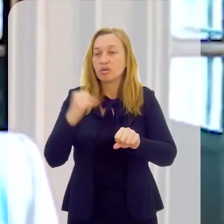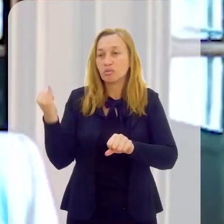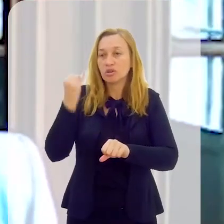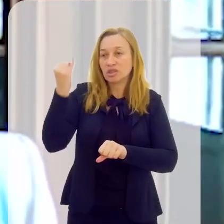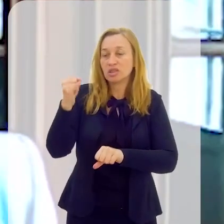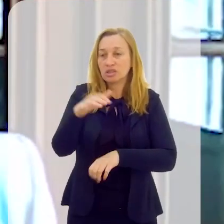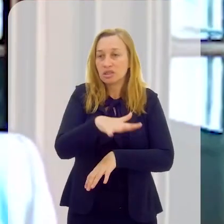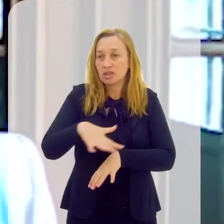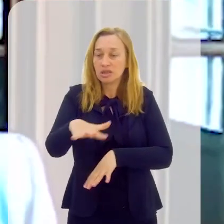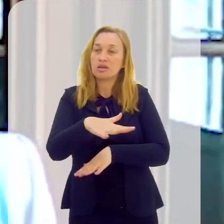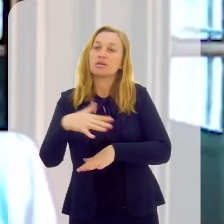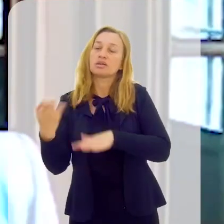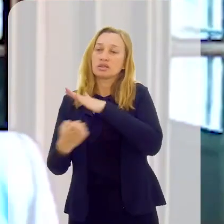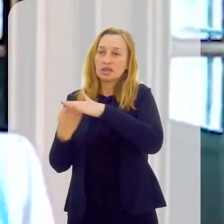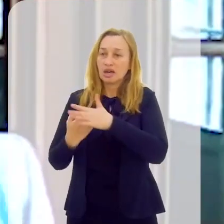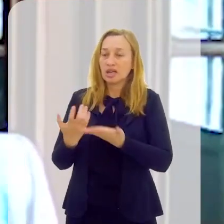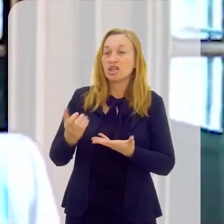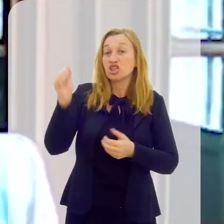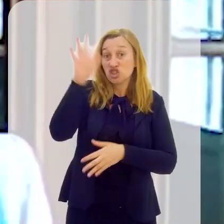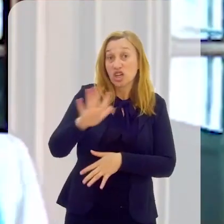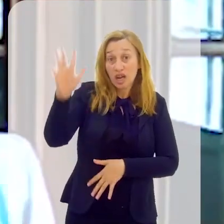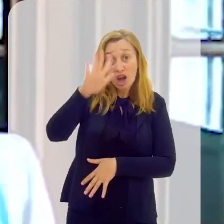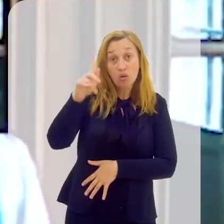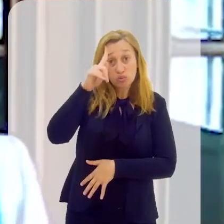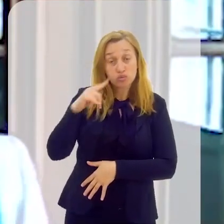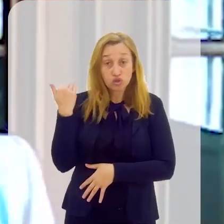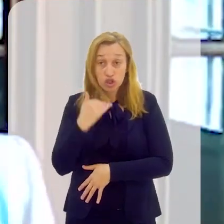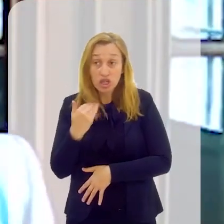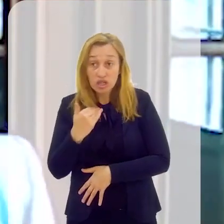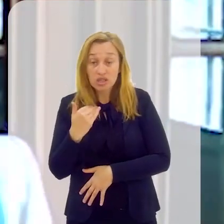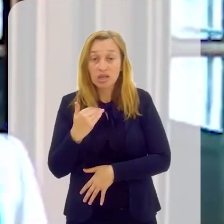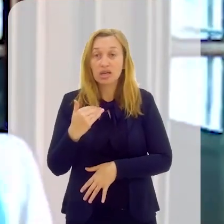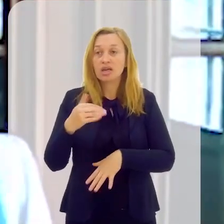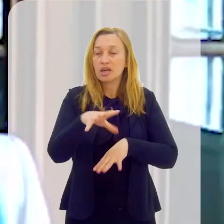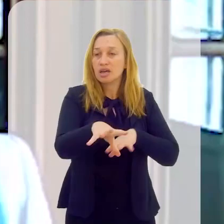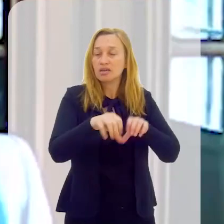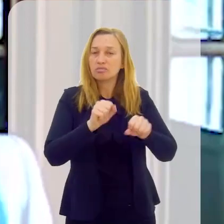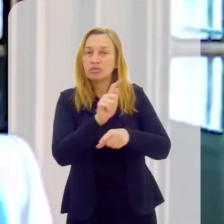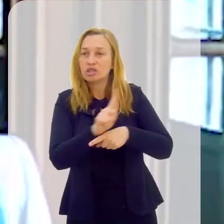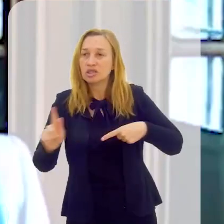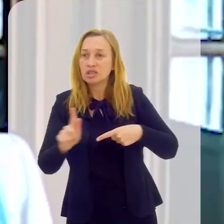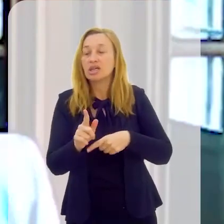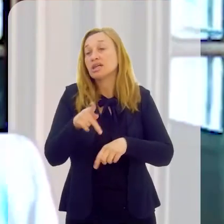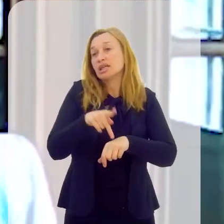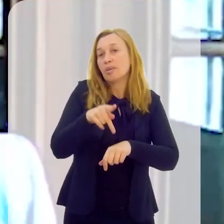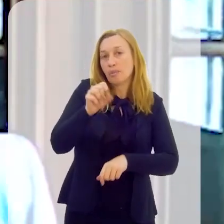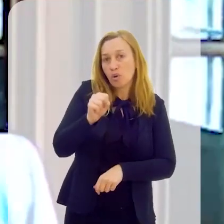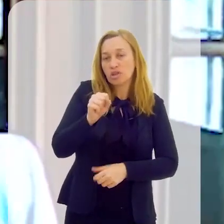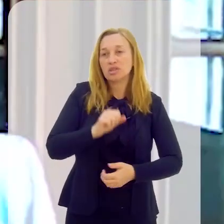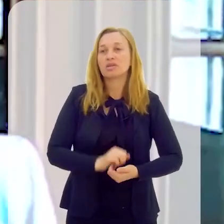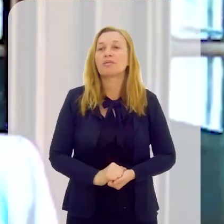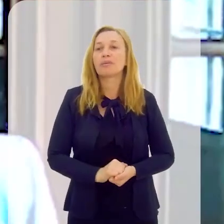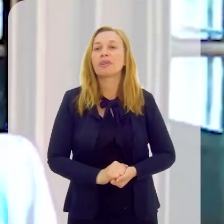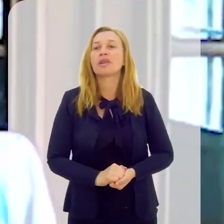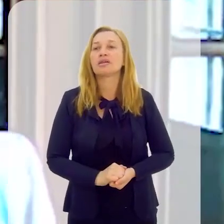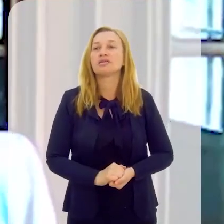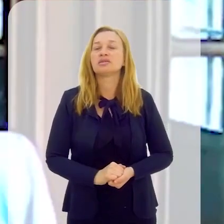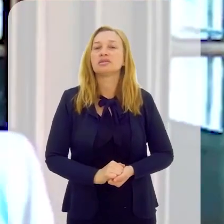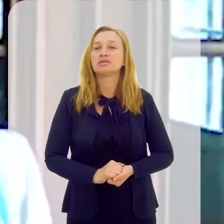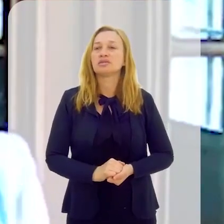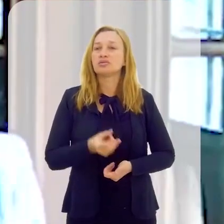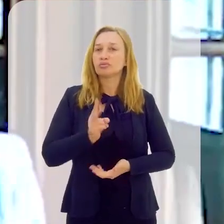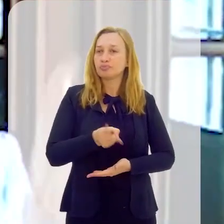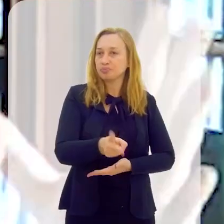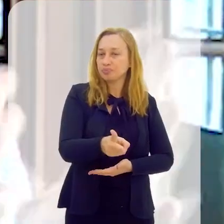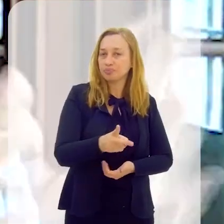para as empresas dessa área. Isso, de uma maneira geral, gente, é a visão da graduação. Na pós-lato,